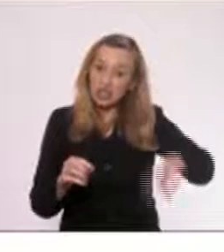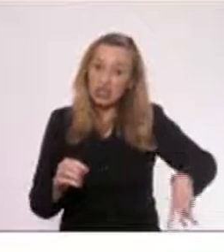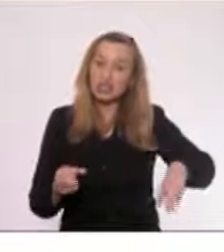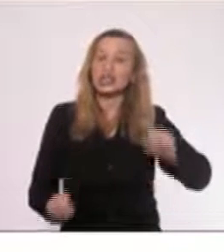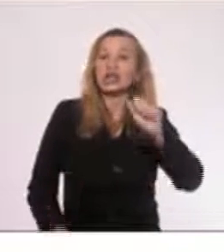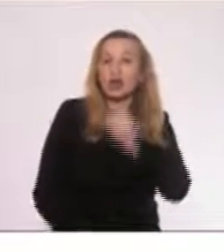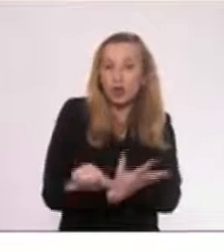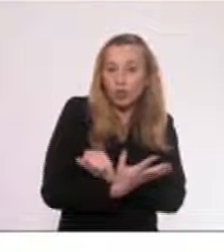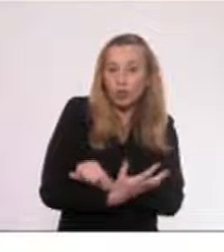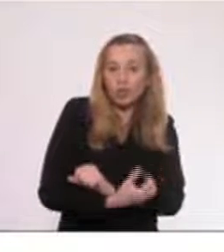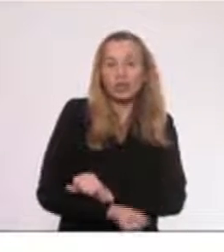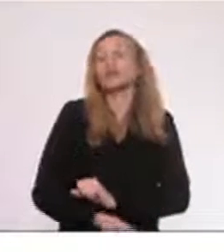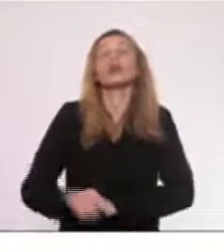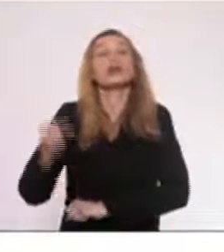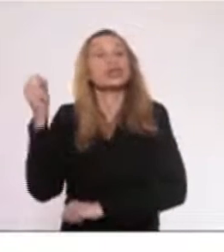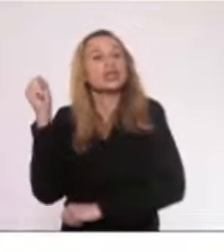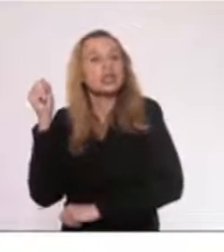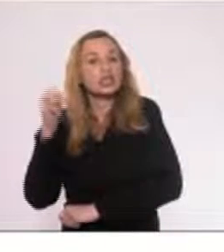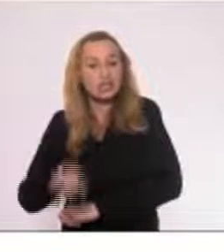disse sim